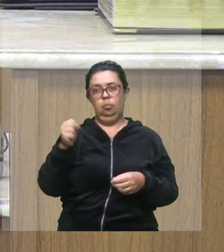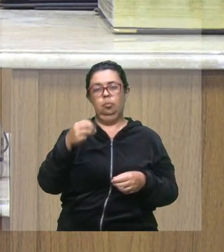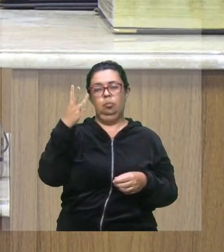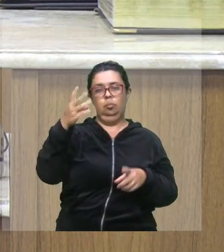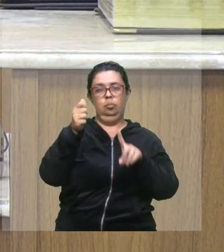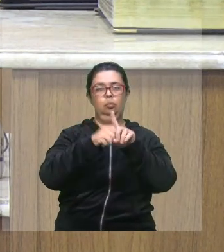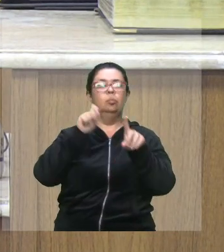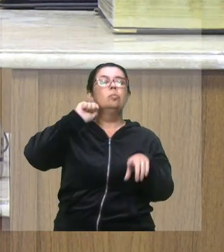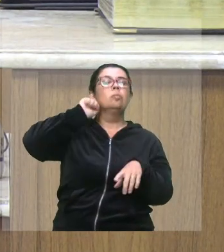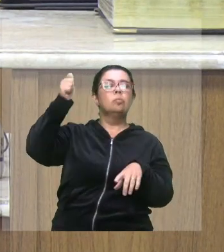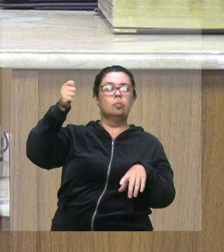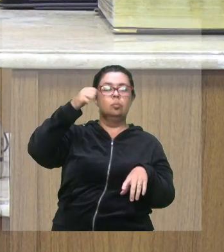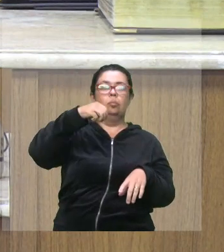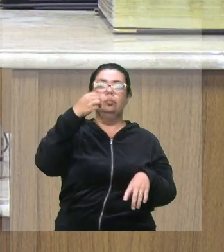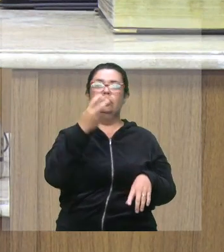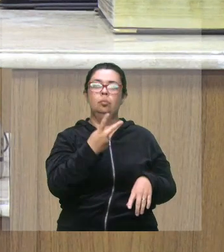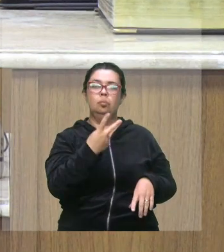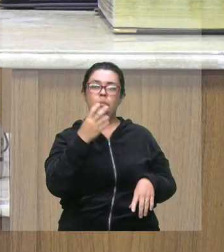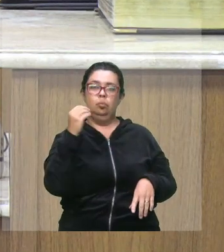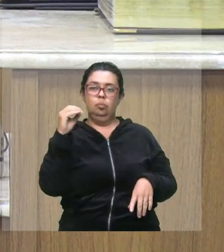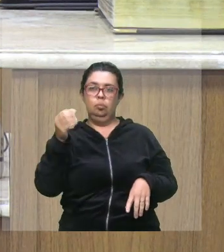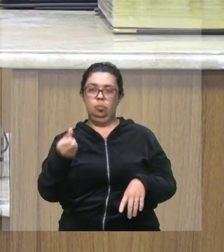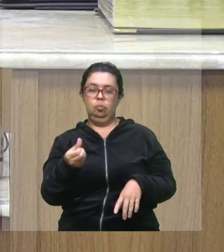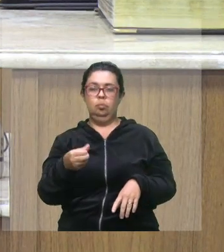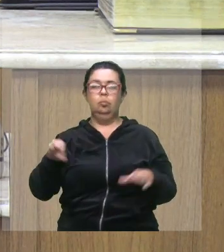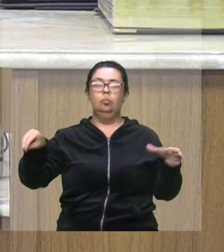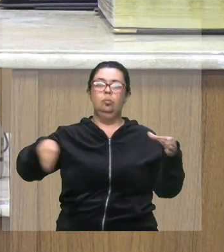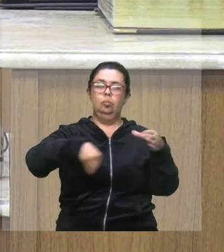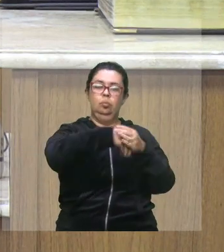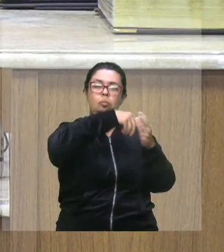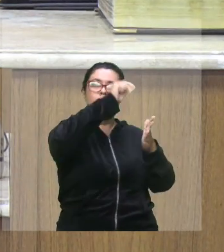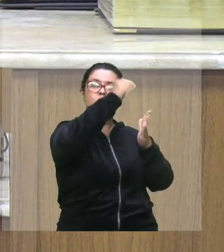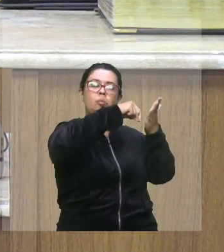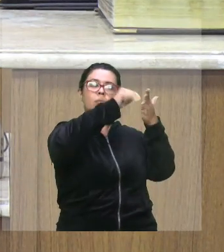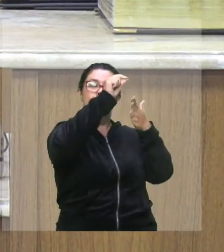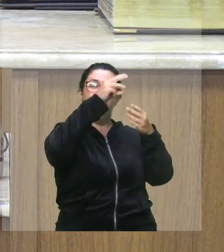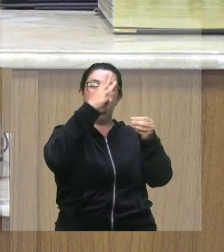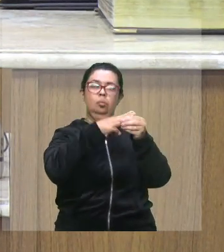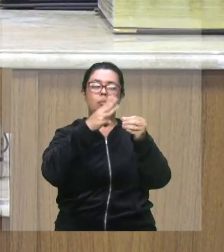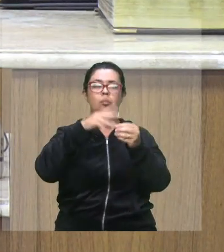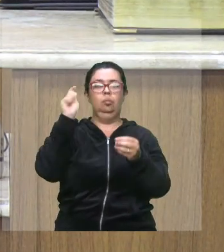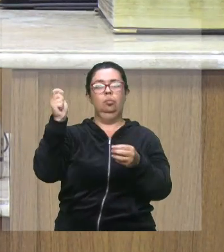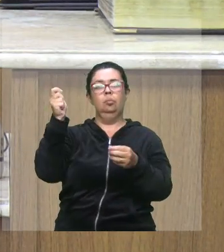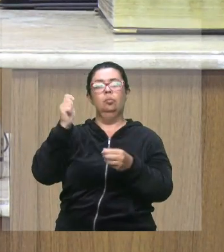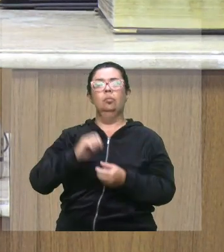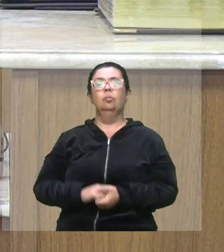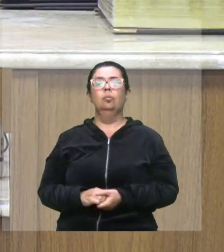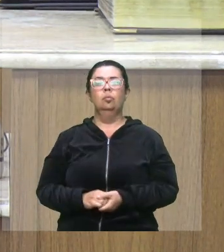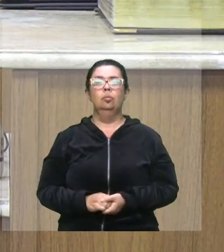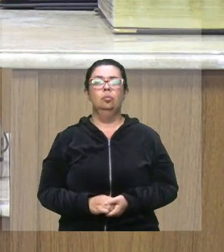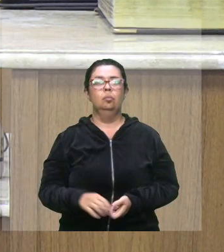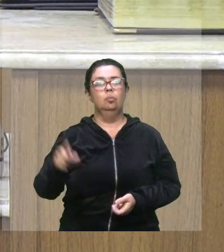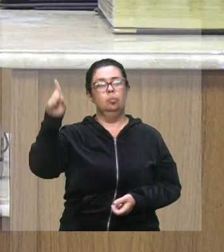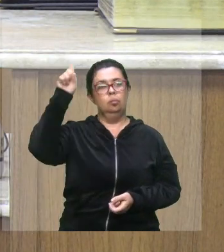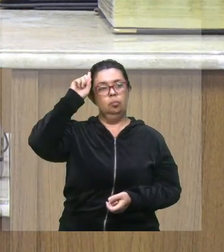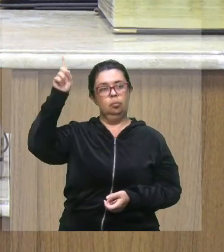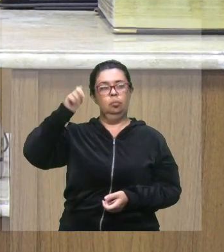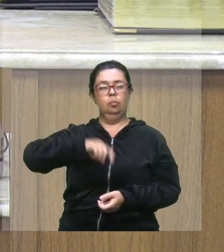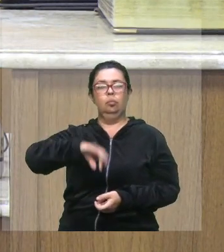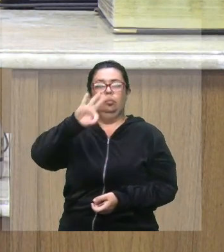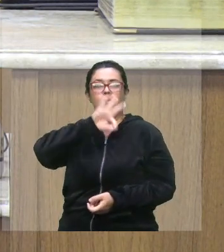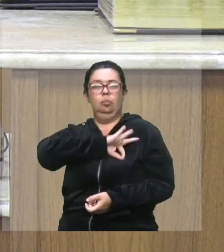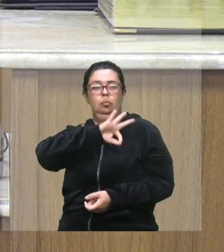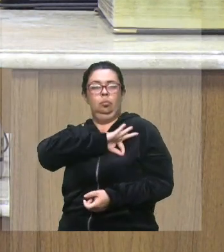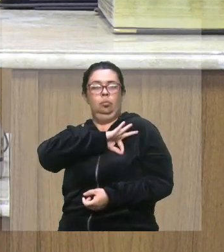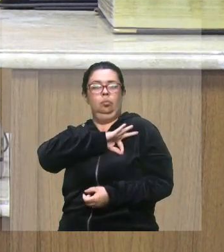de abril de 2006, que institui e inclui no calendário oficial do município de Assis o Dia da Polícia Civil e